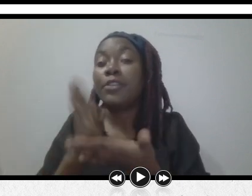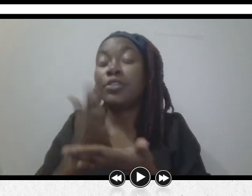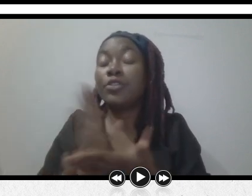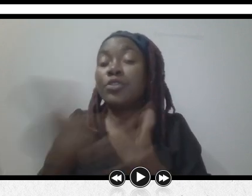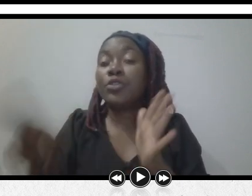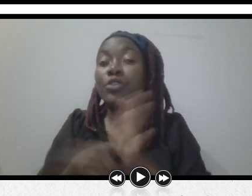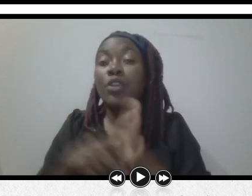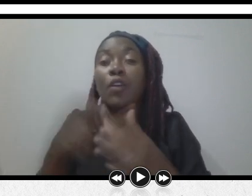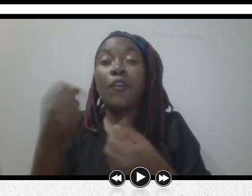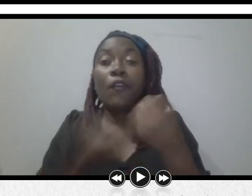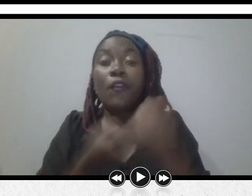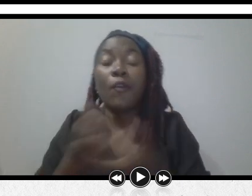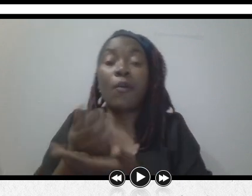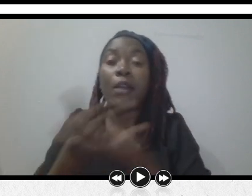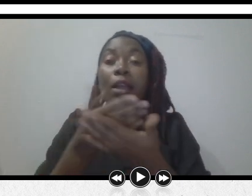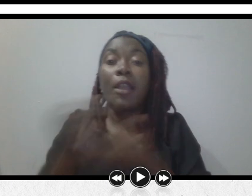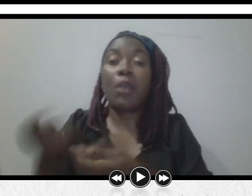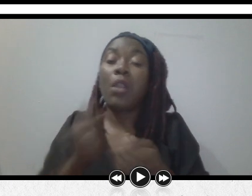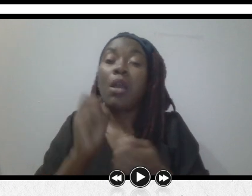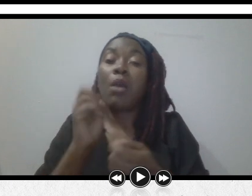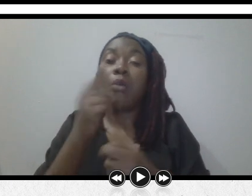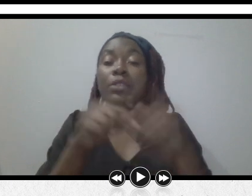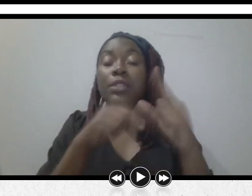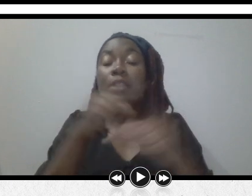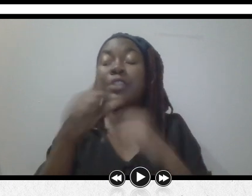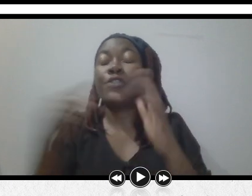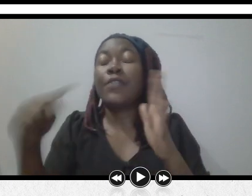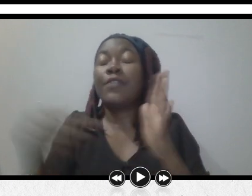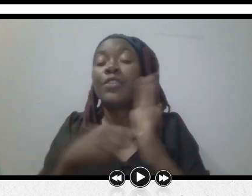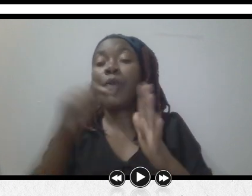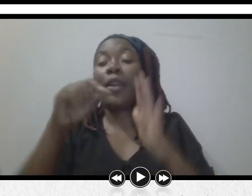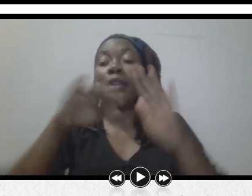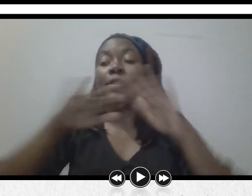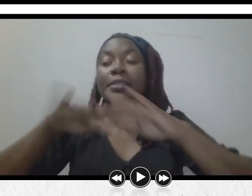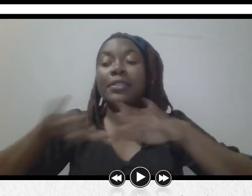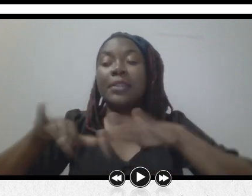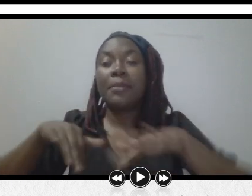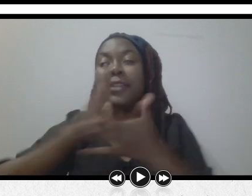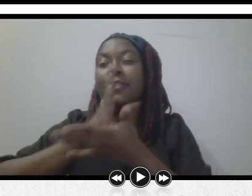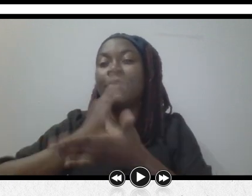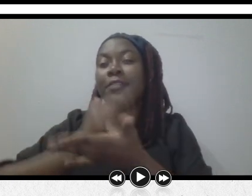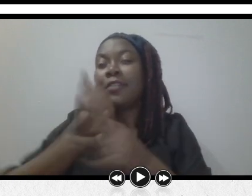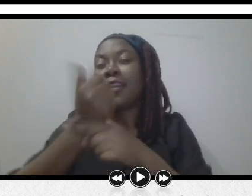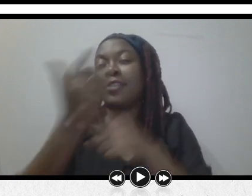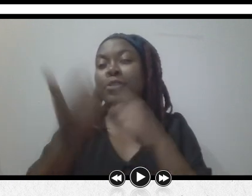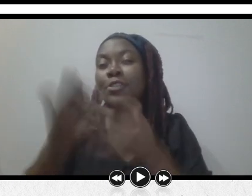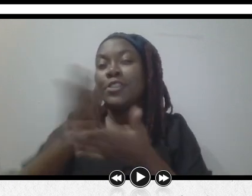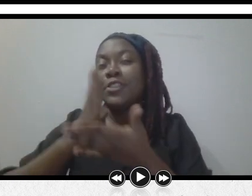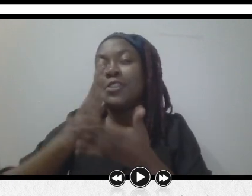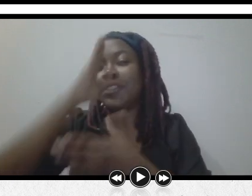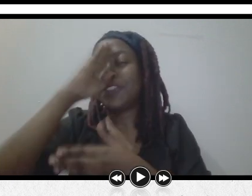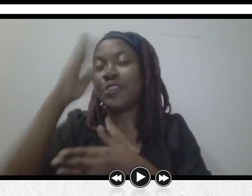o objetivo de receber os resíduos provenientes de veículos de coleta regular ou seletiva, visando o quê? A